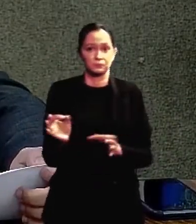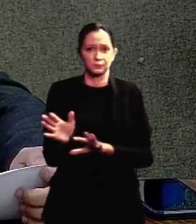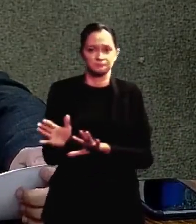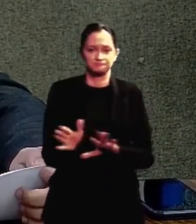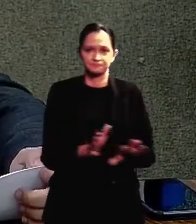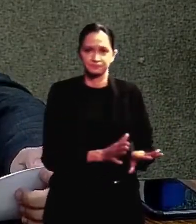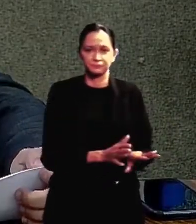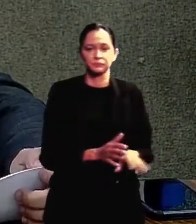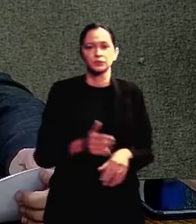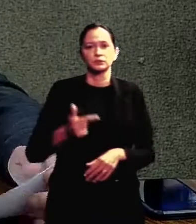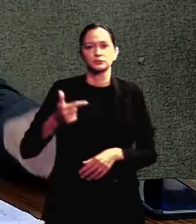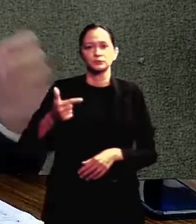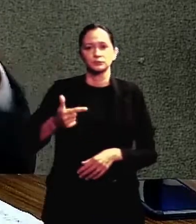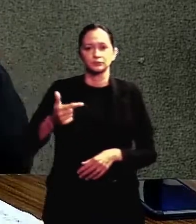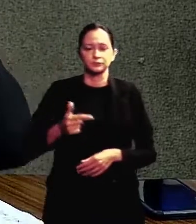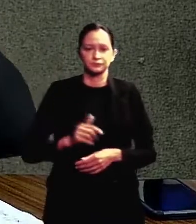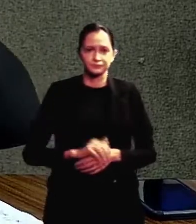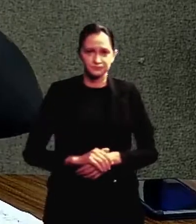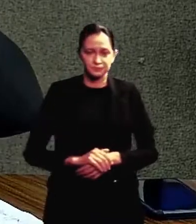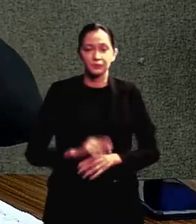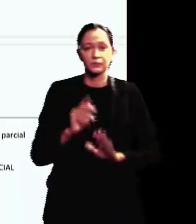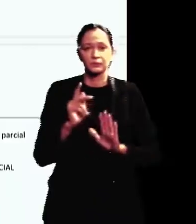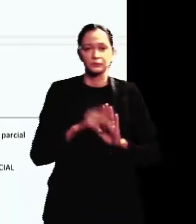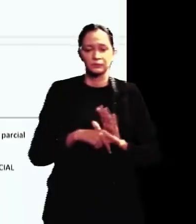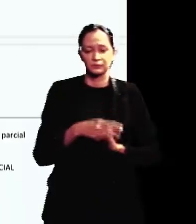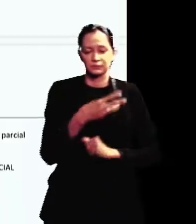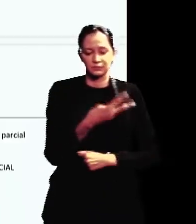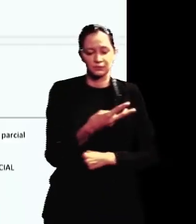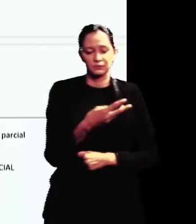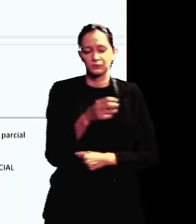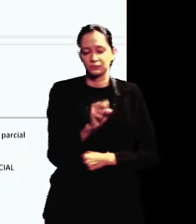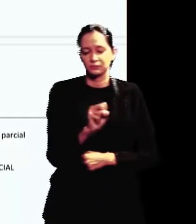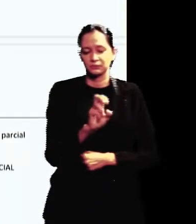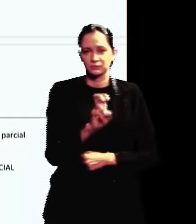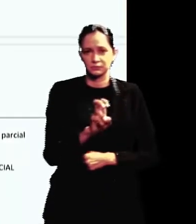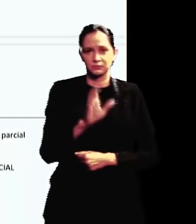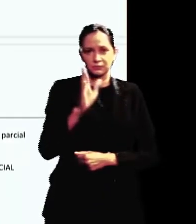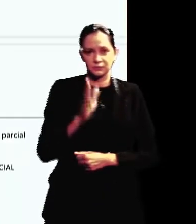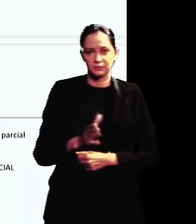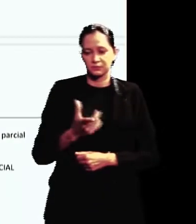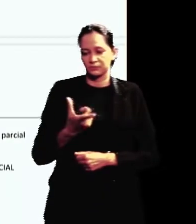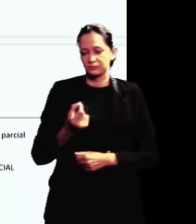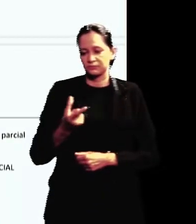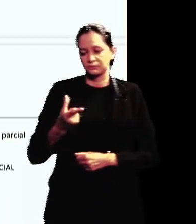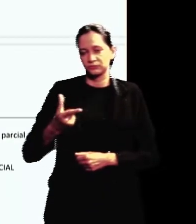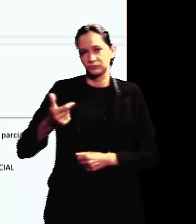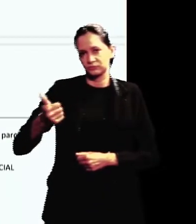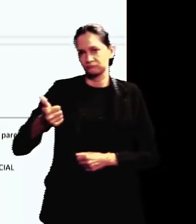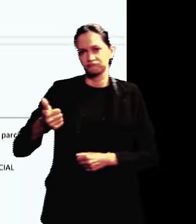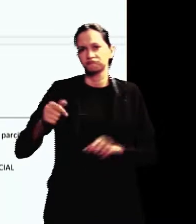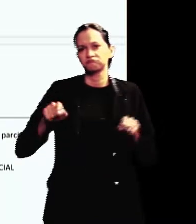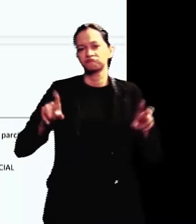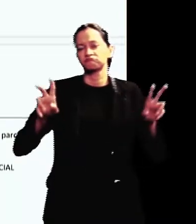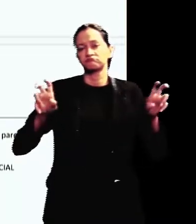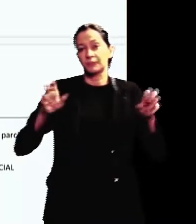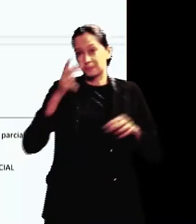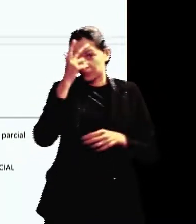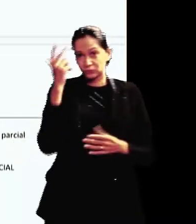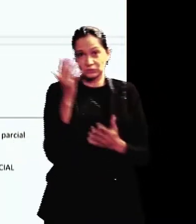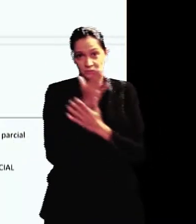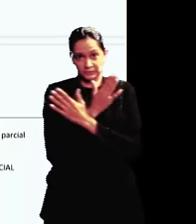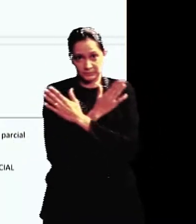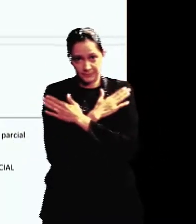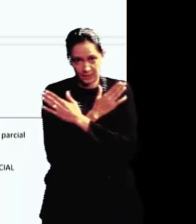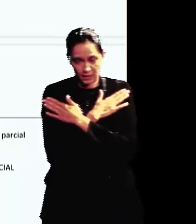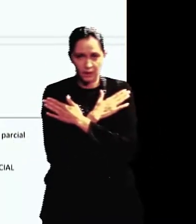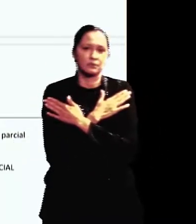do vereador Joãozinho Guimarães, projeto de lei 385/21, cria o Vale Transporte do Desempregado no âmbito municipal